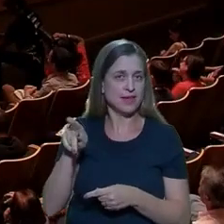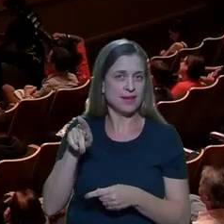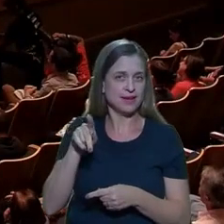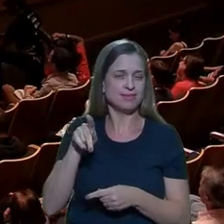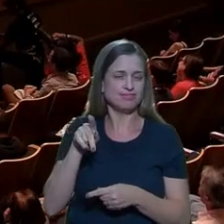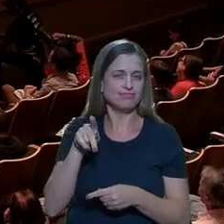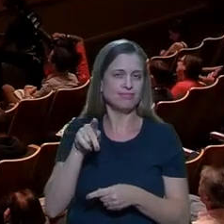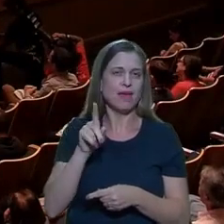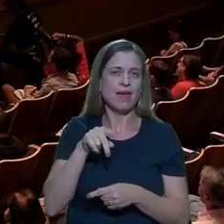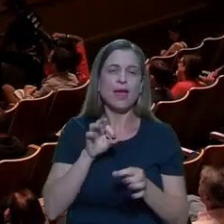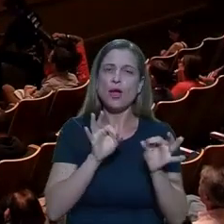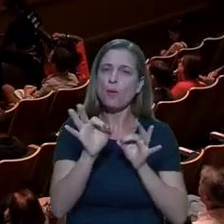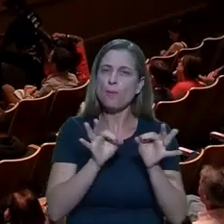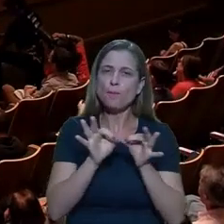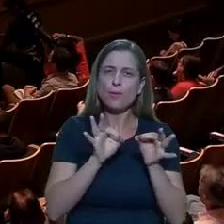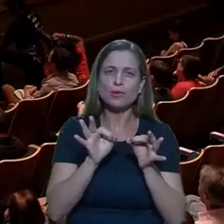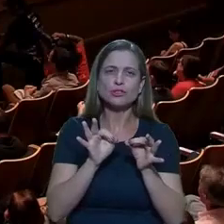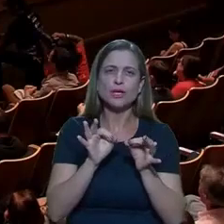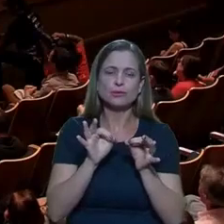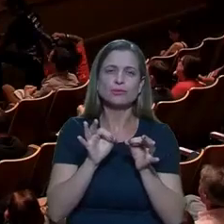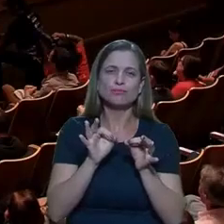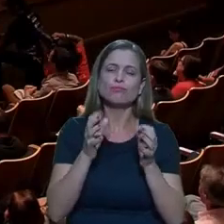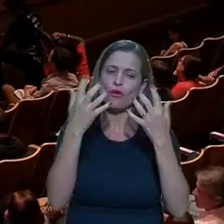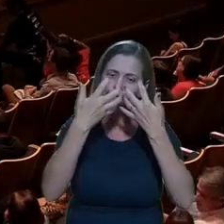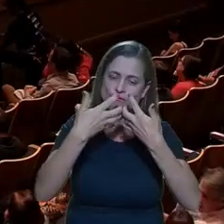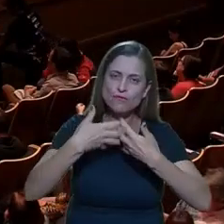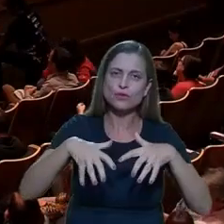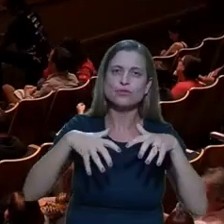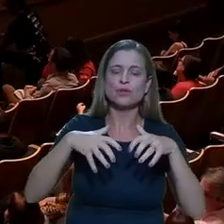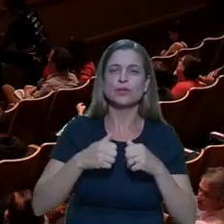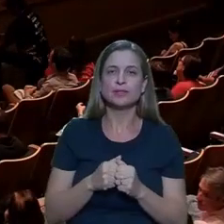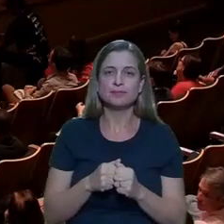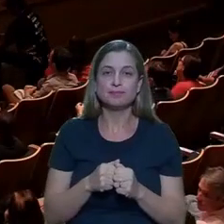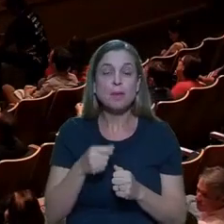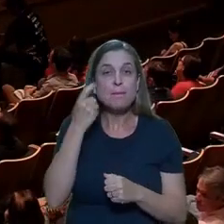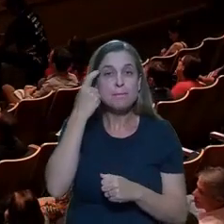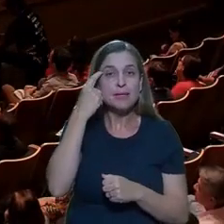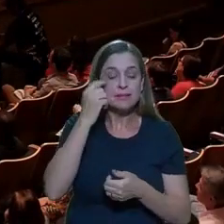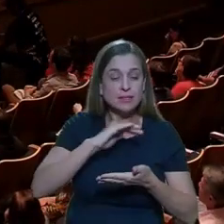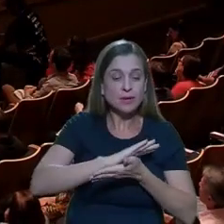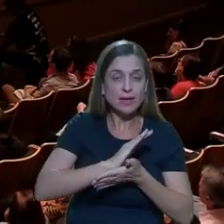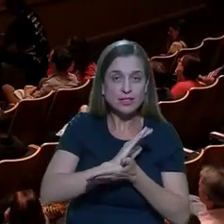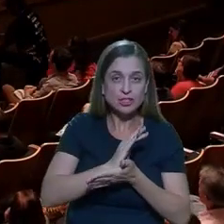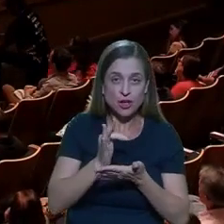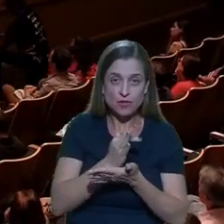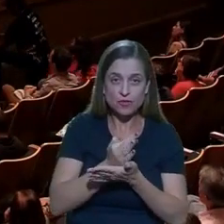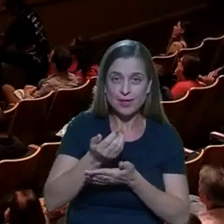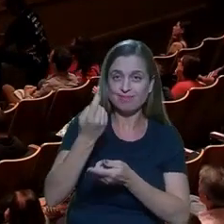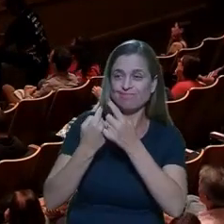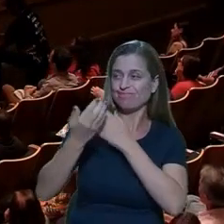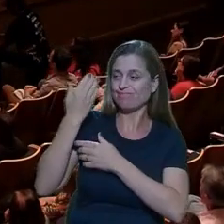é um projeto que funciona. E pensando que a Filha Araxá, há 13 anos atrás, Afonso,